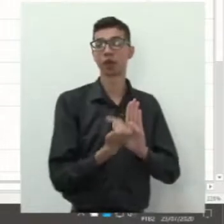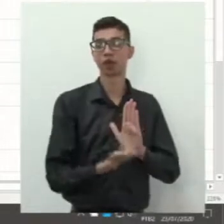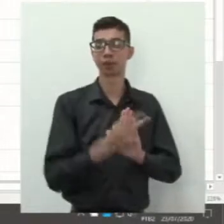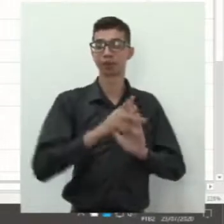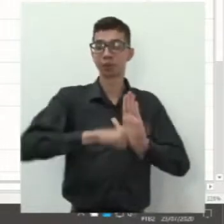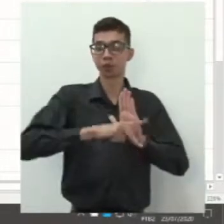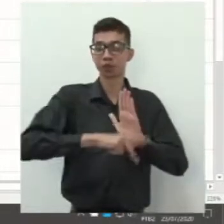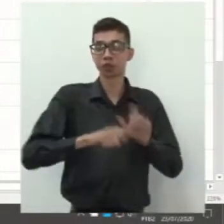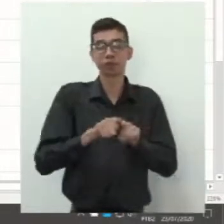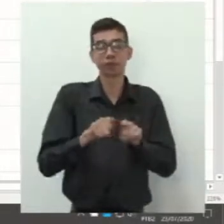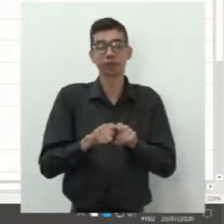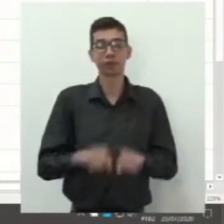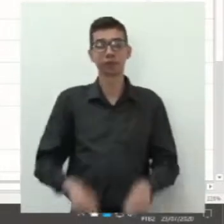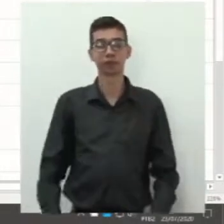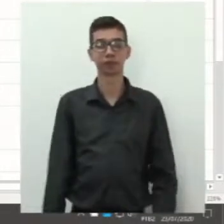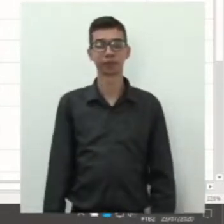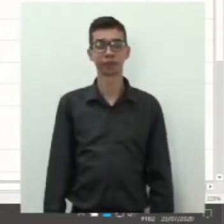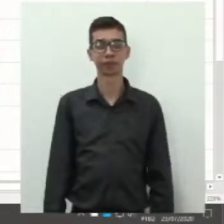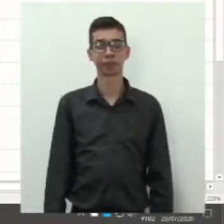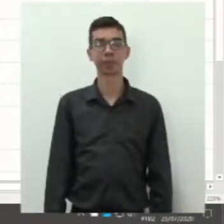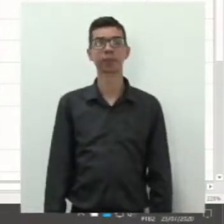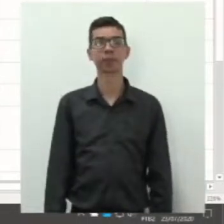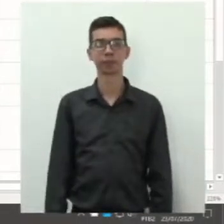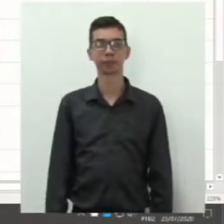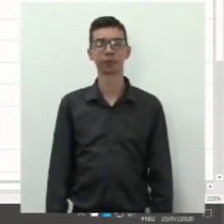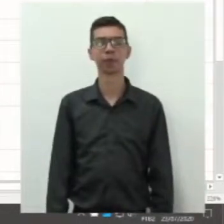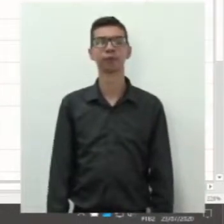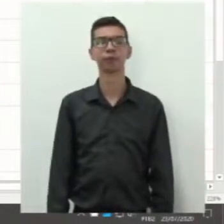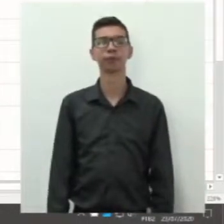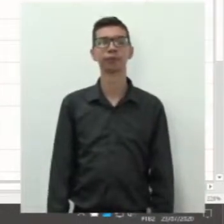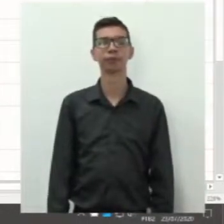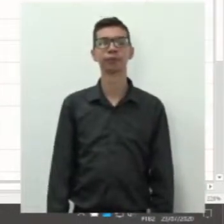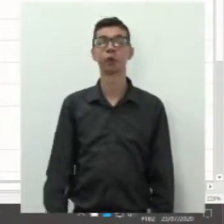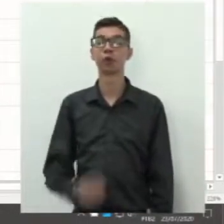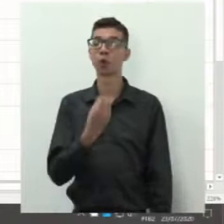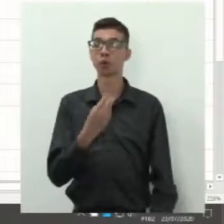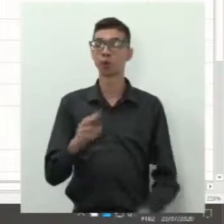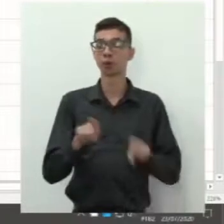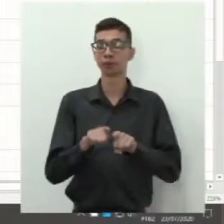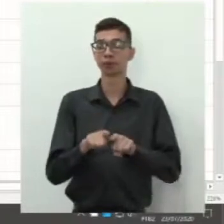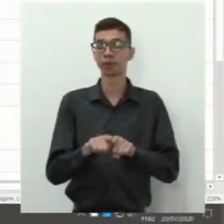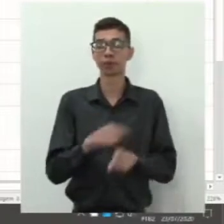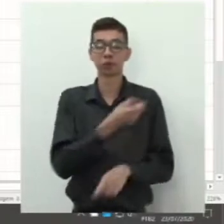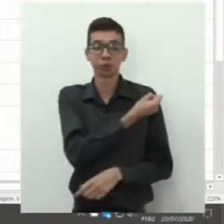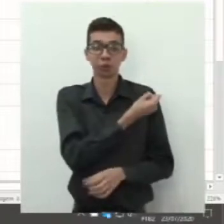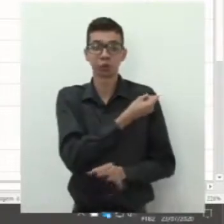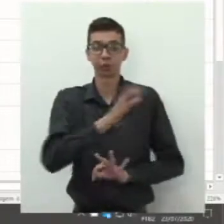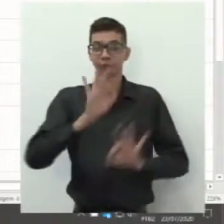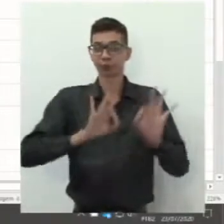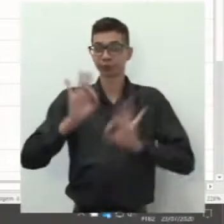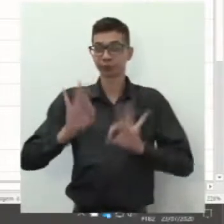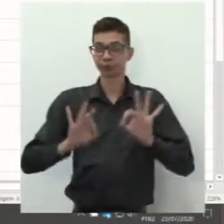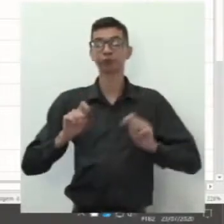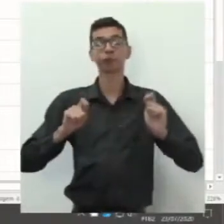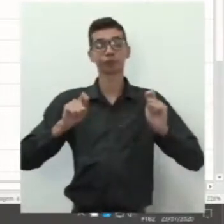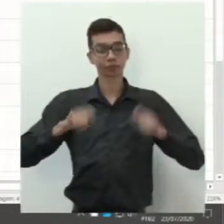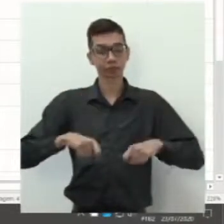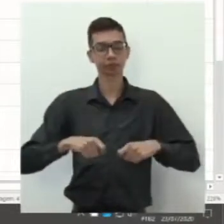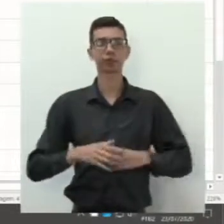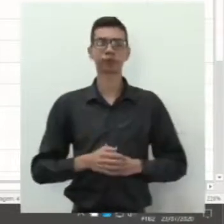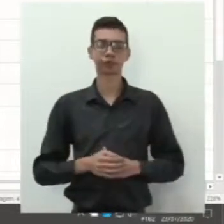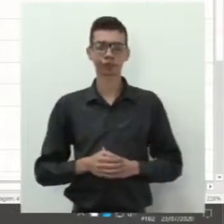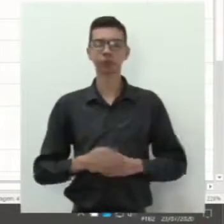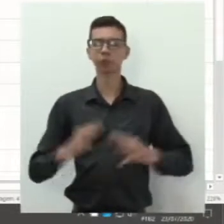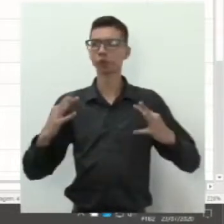de uma célula, ó, da maneira que você quiser. Agora, eu estou alinhando os números. Eu posso selecionar todos e alinhar de uma vez, por